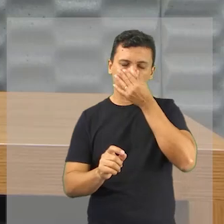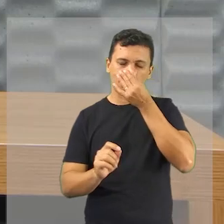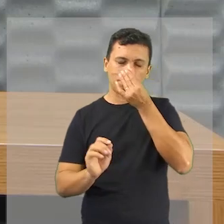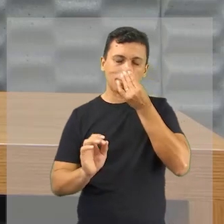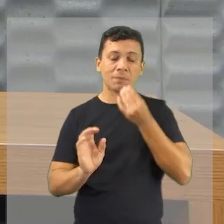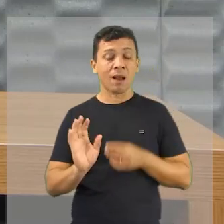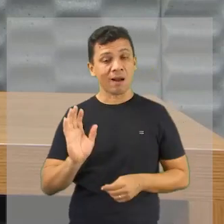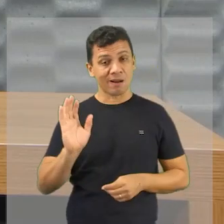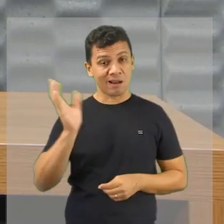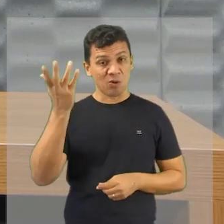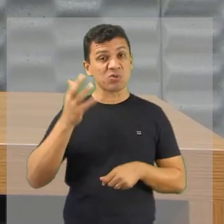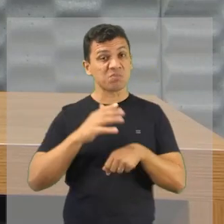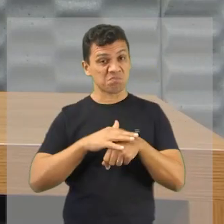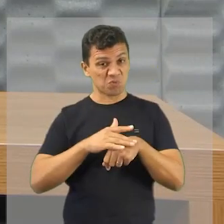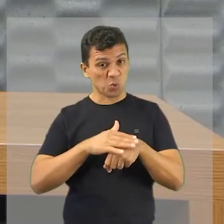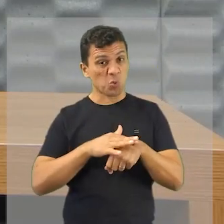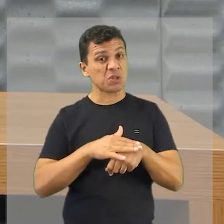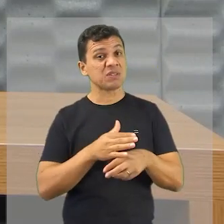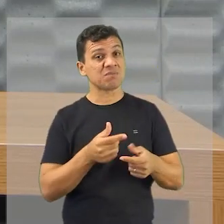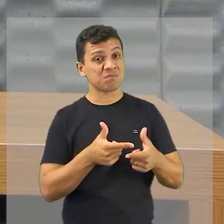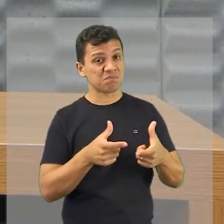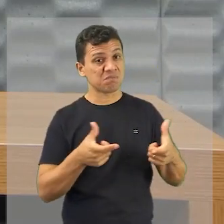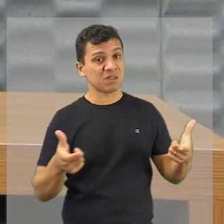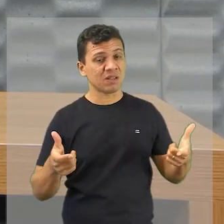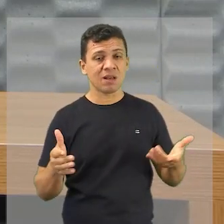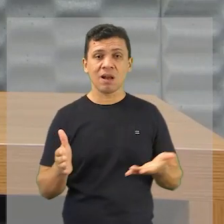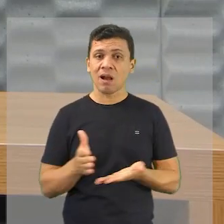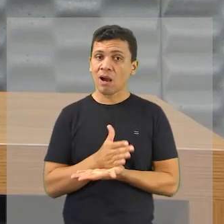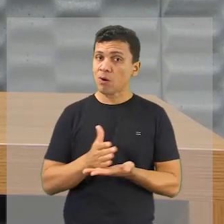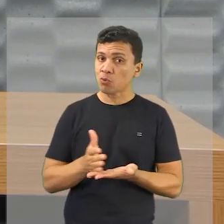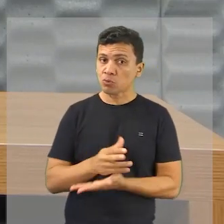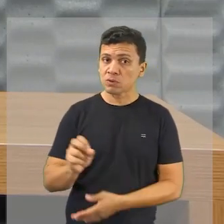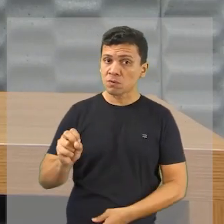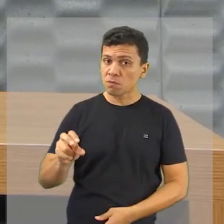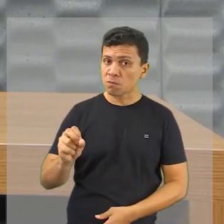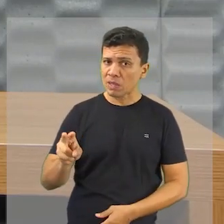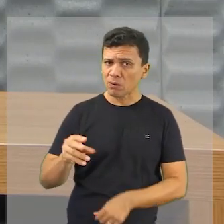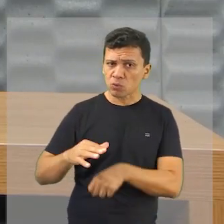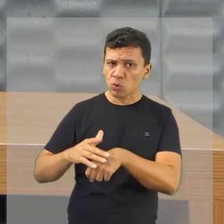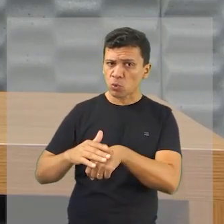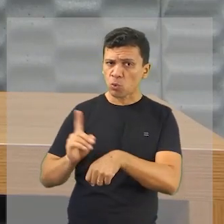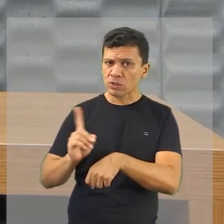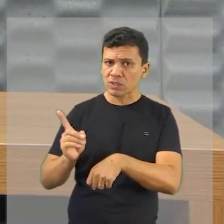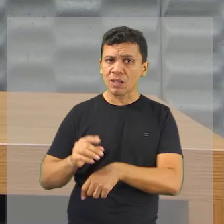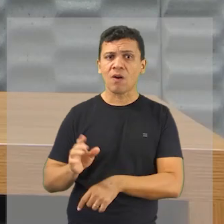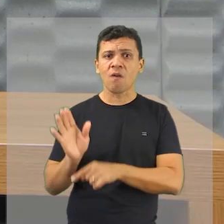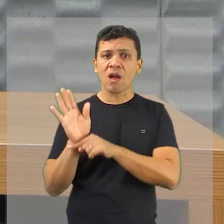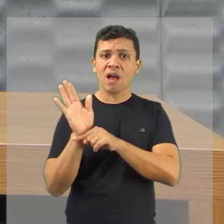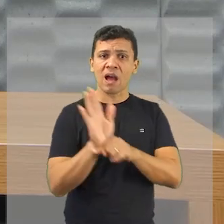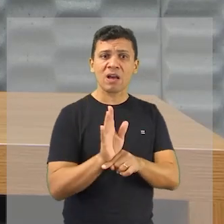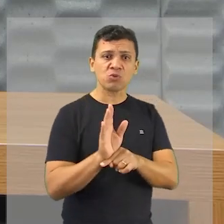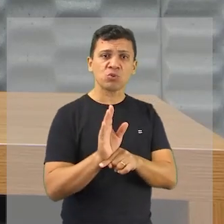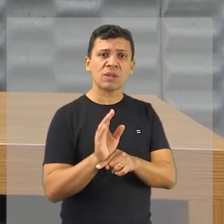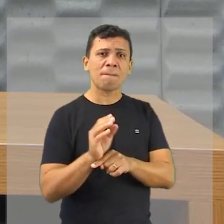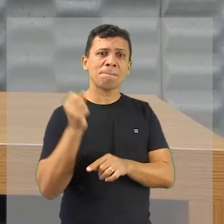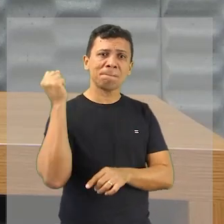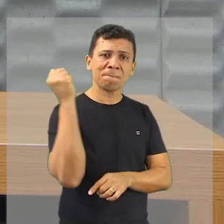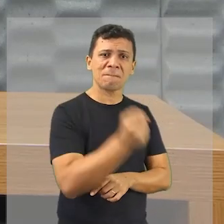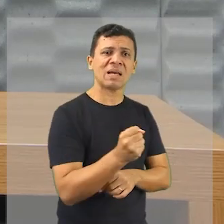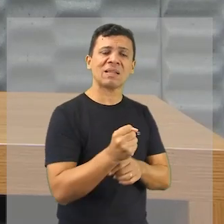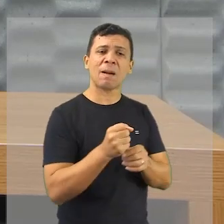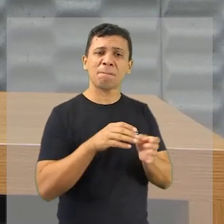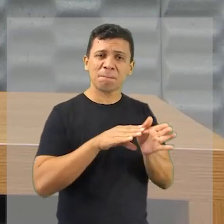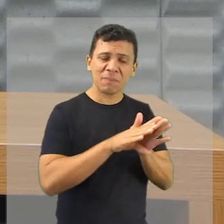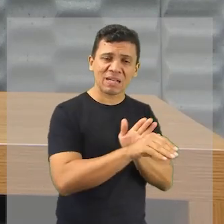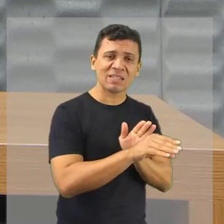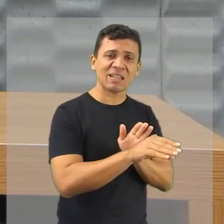causam, né, muitas doenças. Alguns não, alguns são bacteriófagos, eles até ajudam, né, a matar bactérias maléficas para os